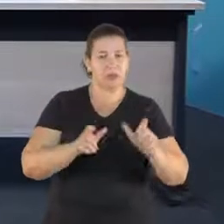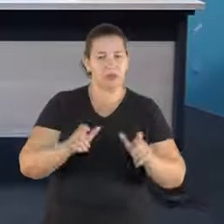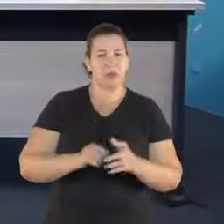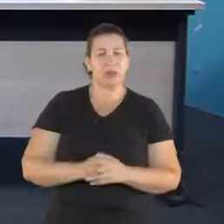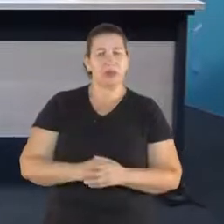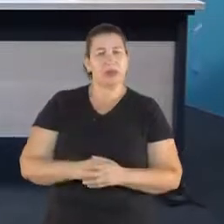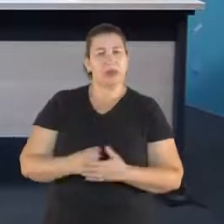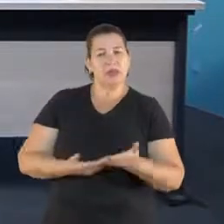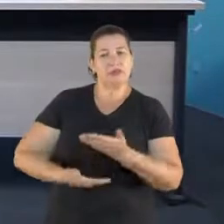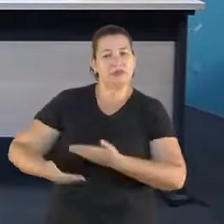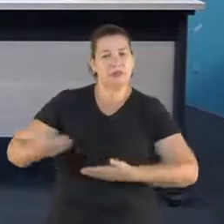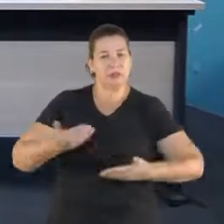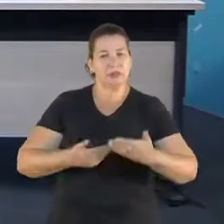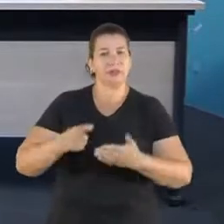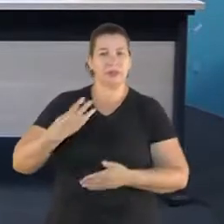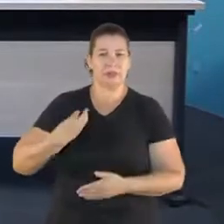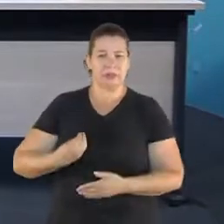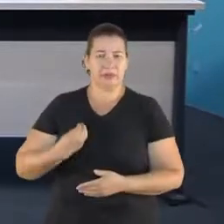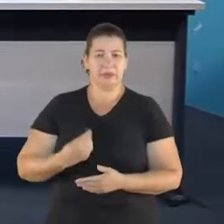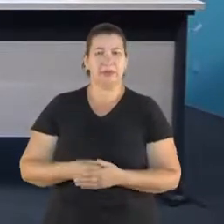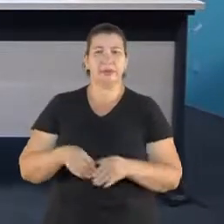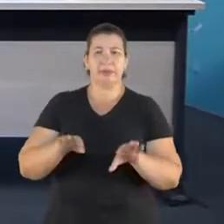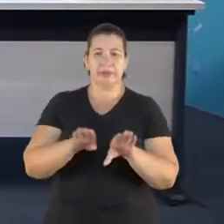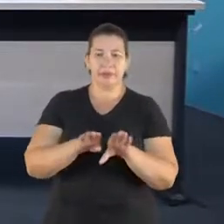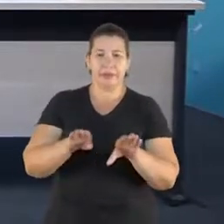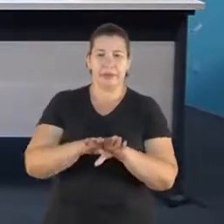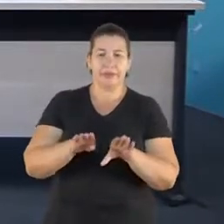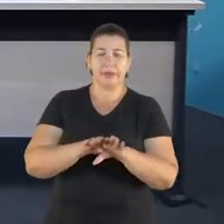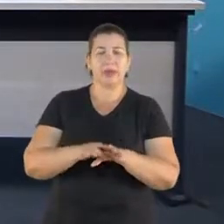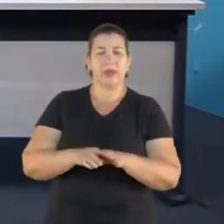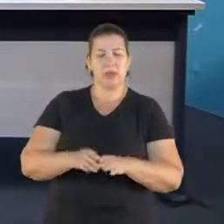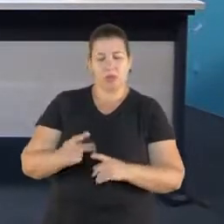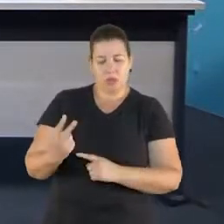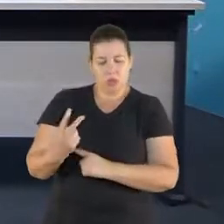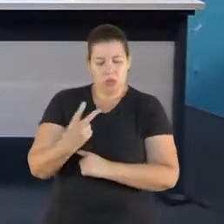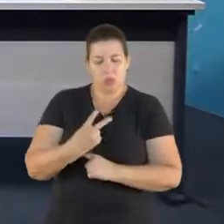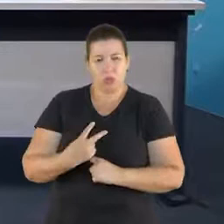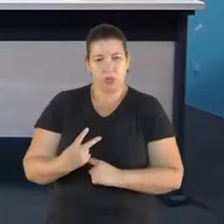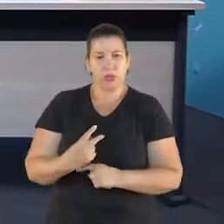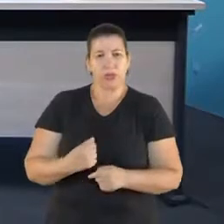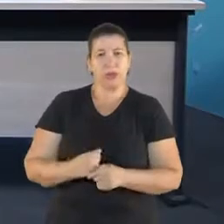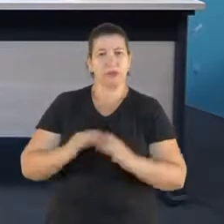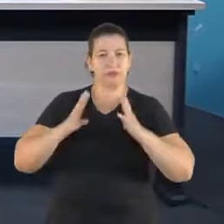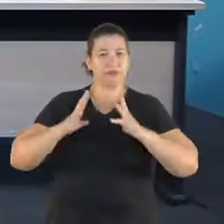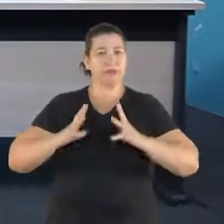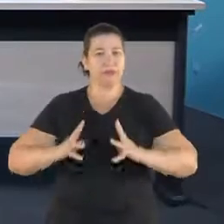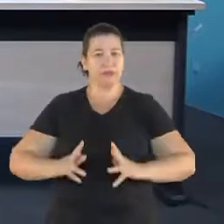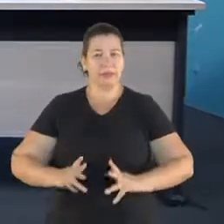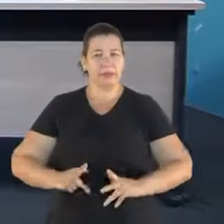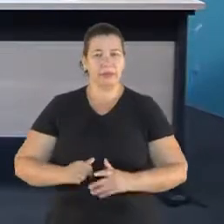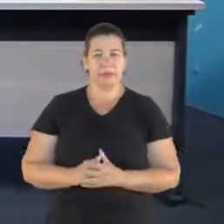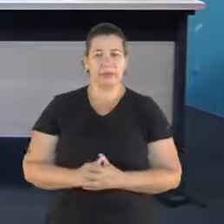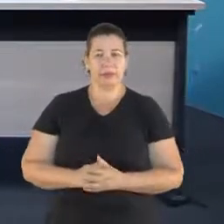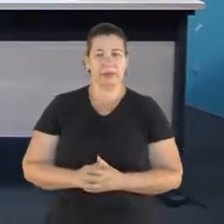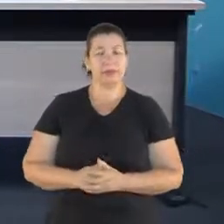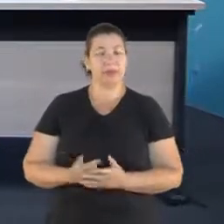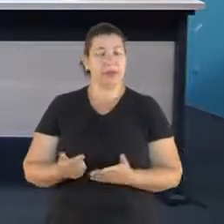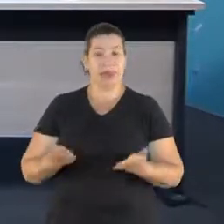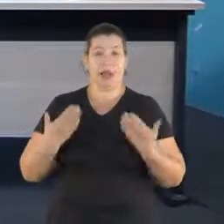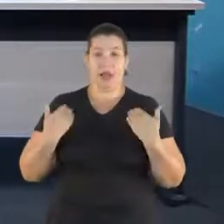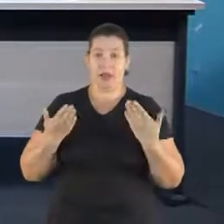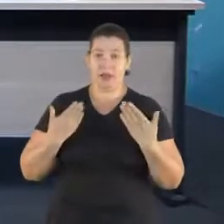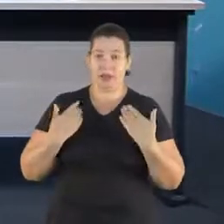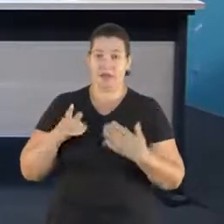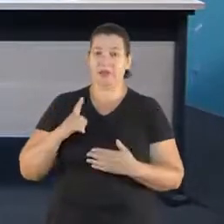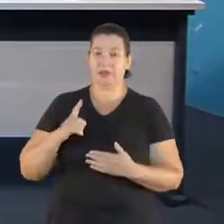pessoas e nas relações que existem em nossa vida. E também no nosso autocuidado, que inclui a nossa higiene, hein? Ainda mais nesse calor,